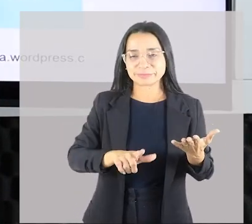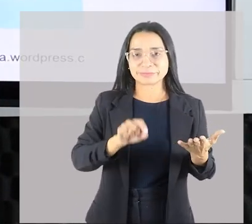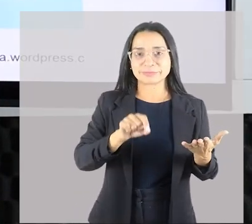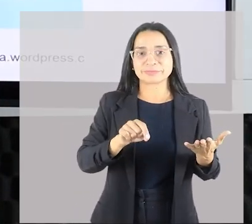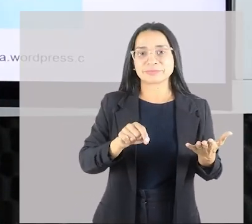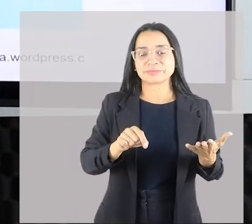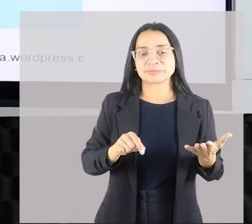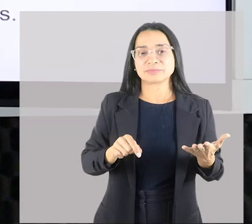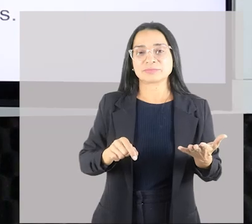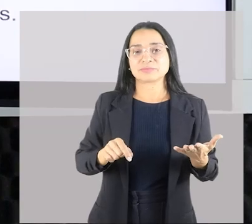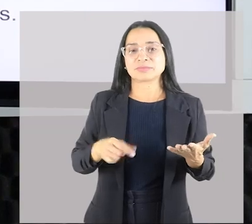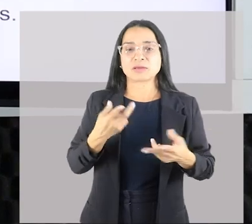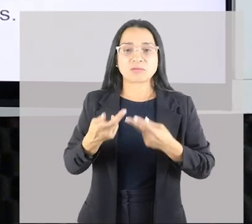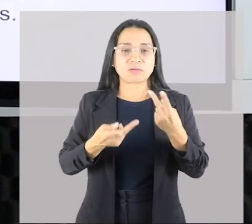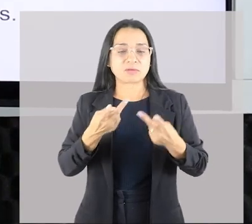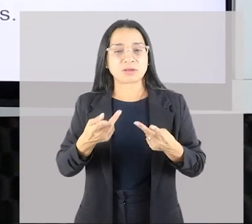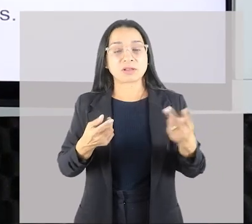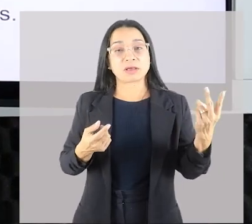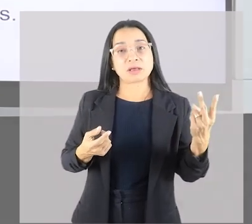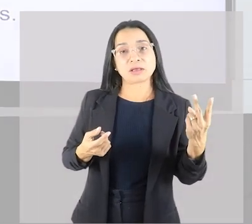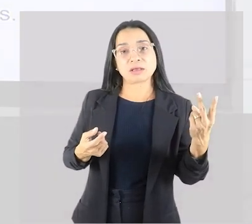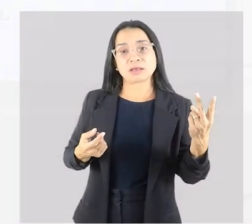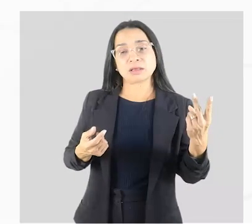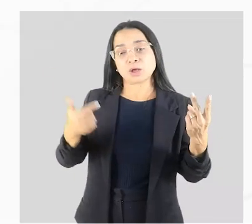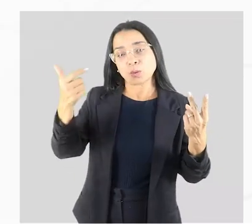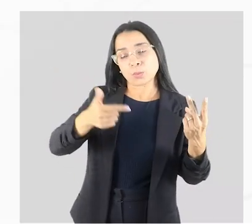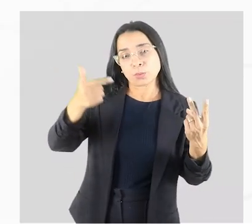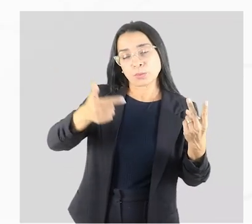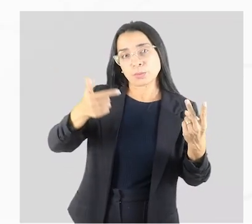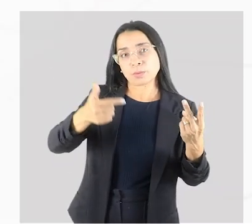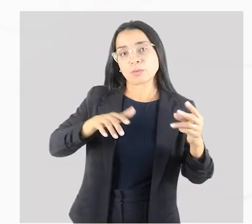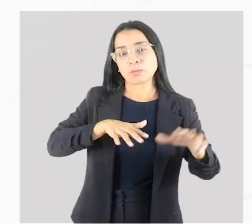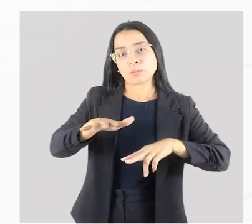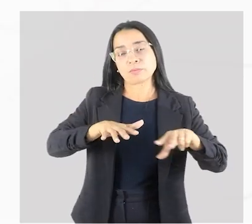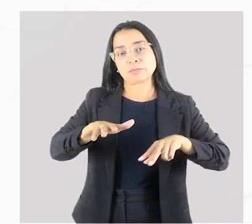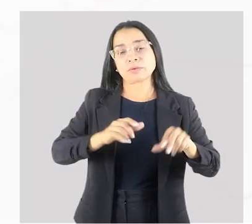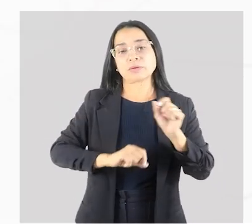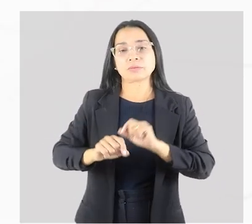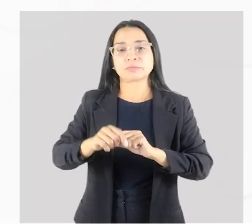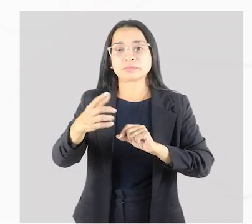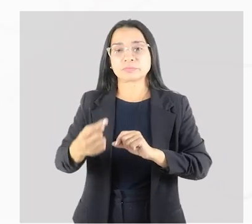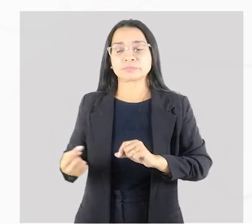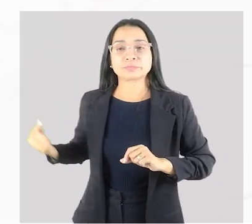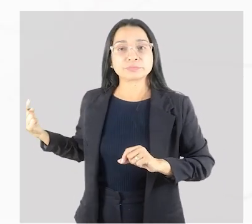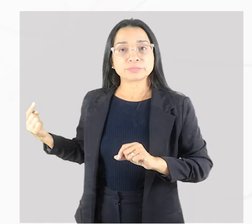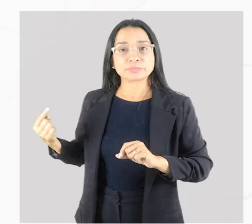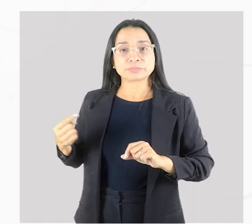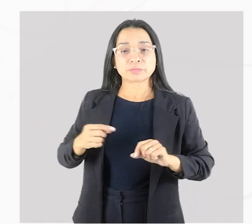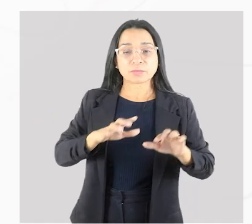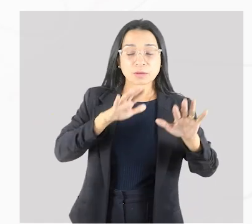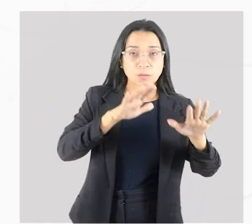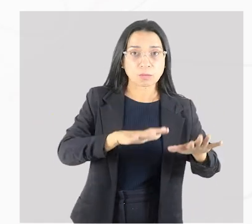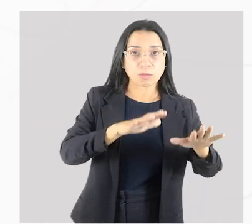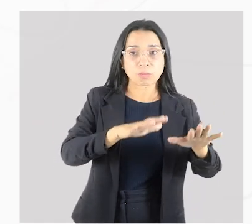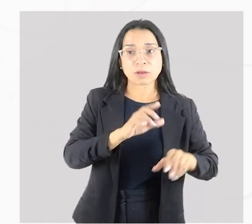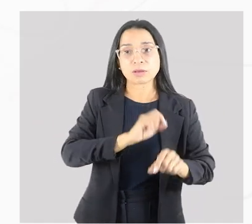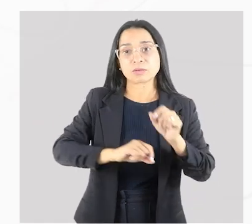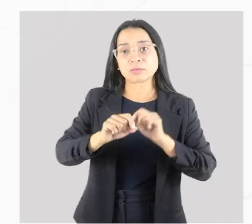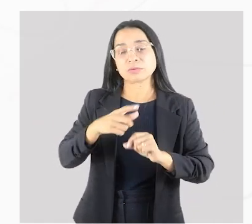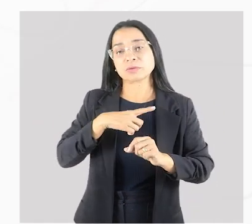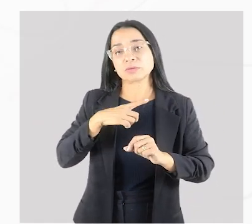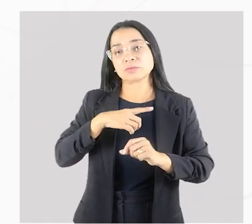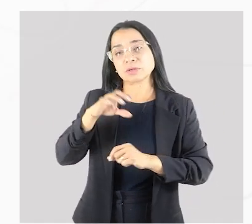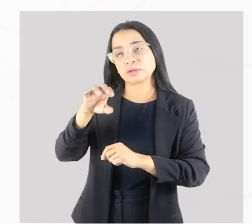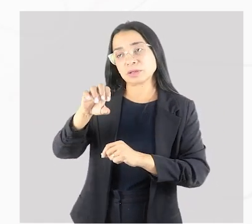falar do segundo movimento. Esse está situado no Reino Unido, envolvendo